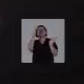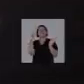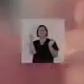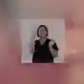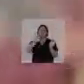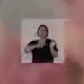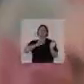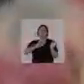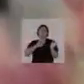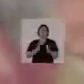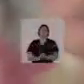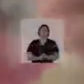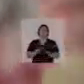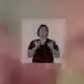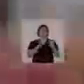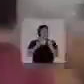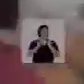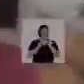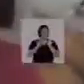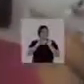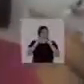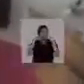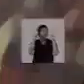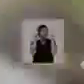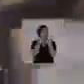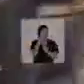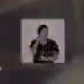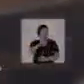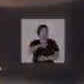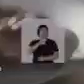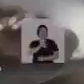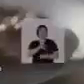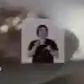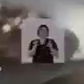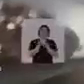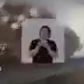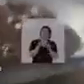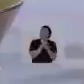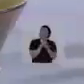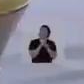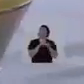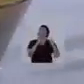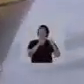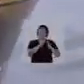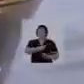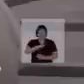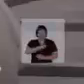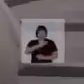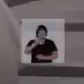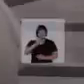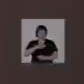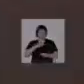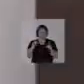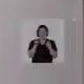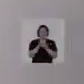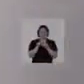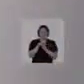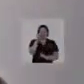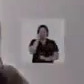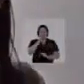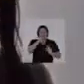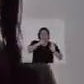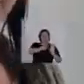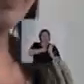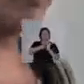que amanhã isso para mim vai ser útil. Programas como Bolsa Família e o Minha Casa Minha Vida, criados no governo